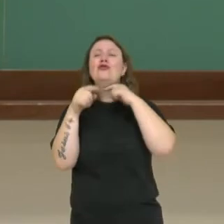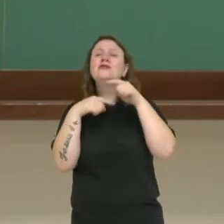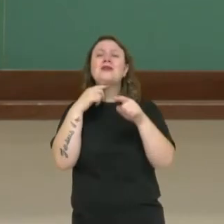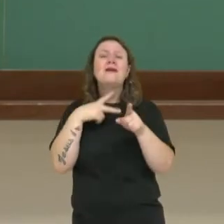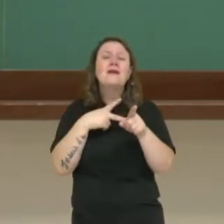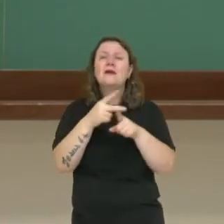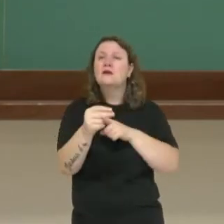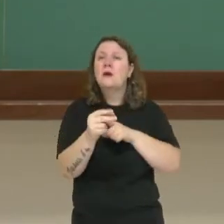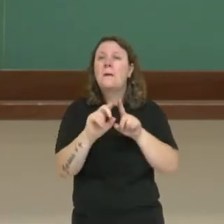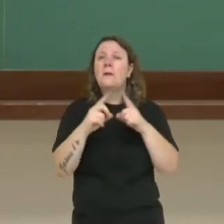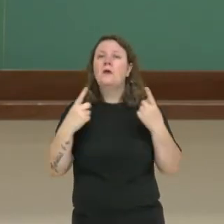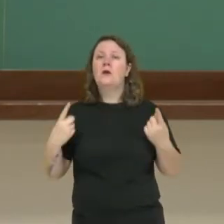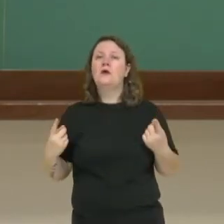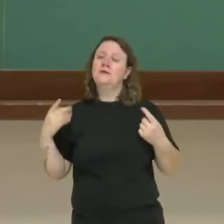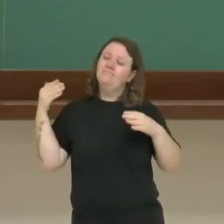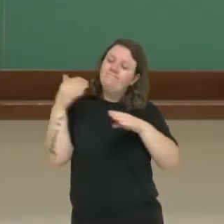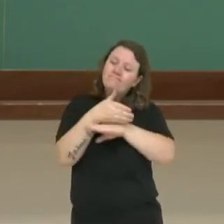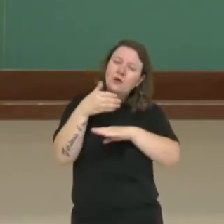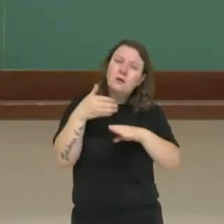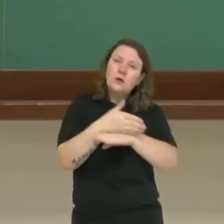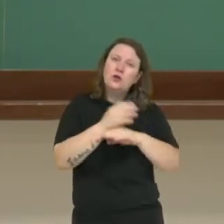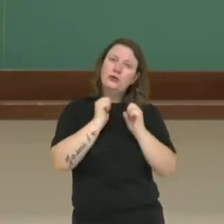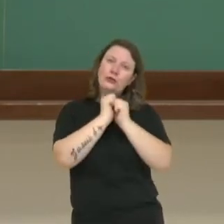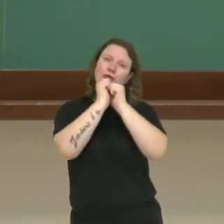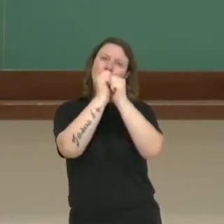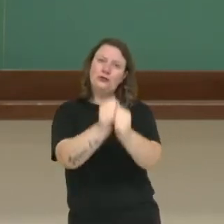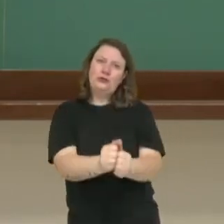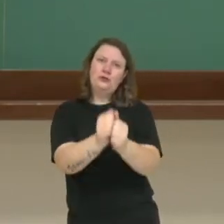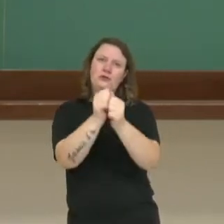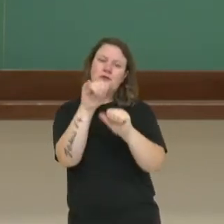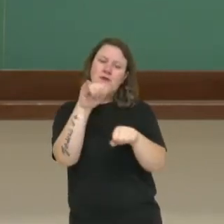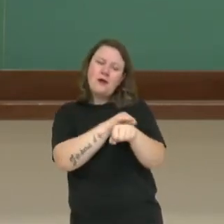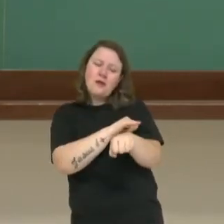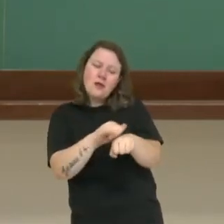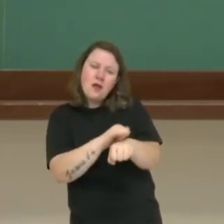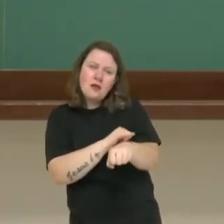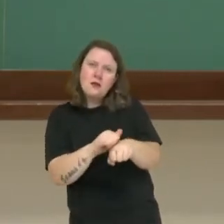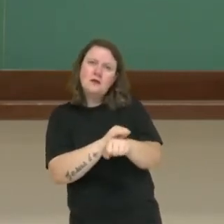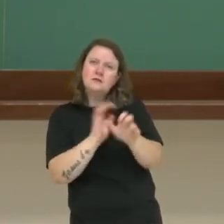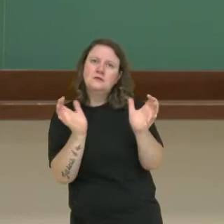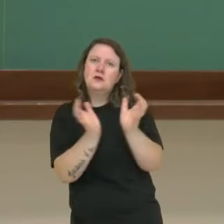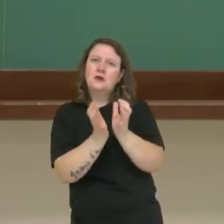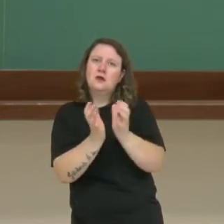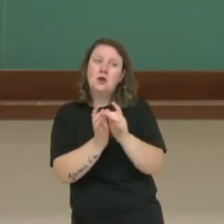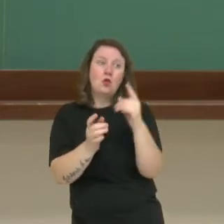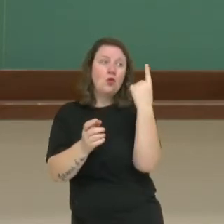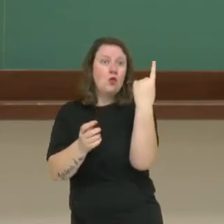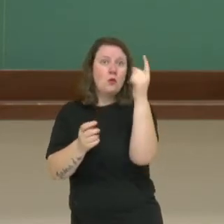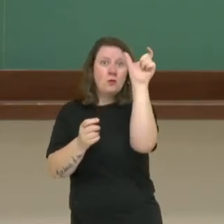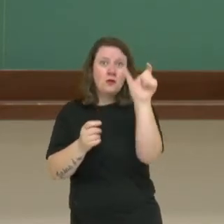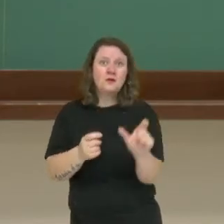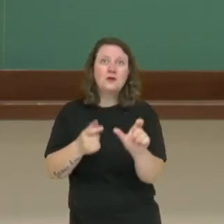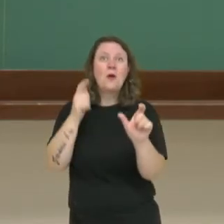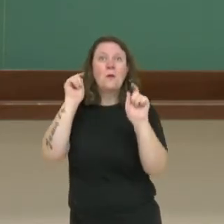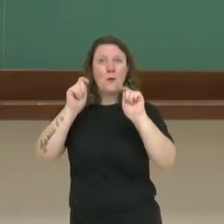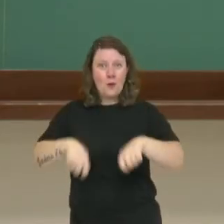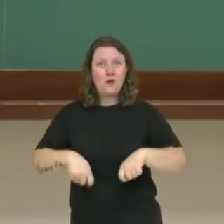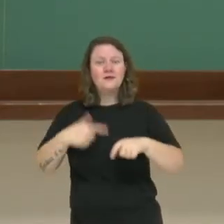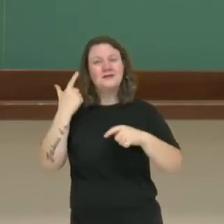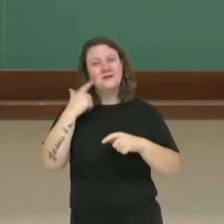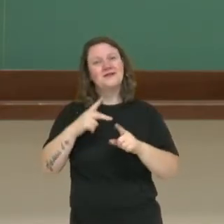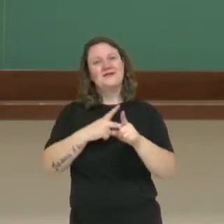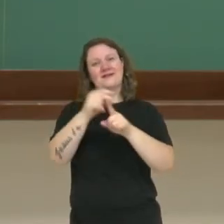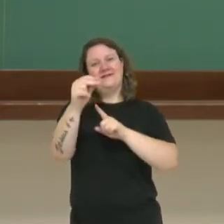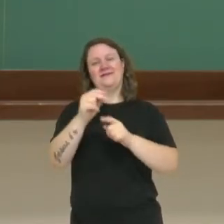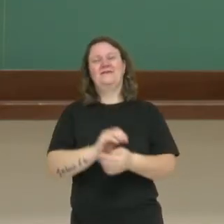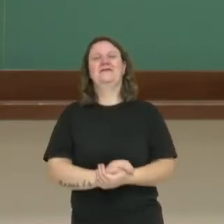etapa, mas eles participam da estratégia da equipe para que um atleta da equipe possa vencer a etapa,